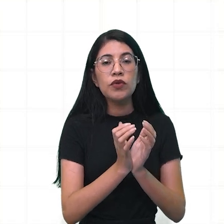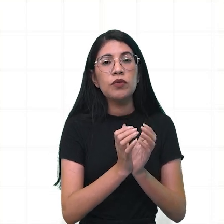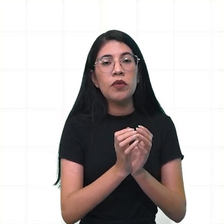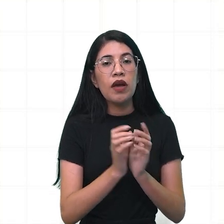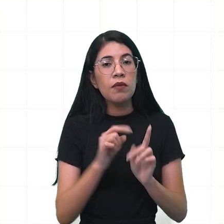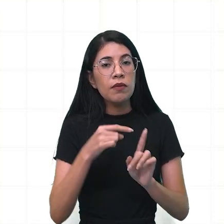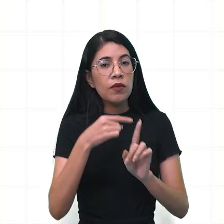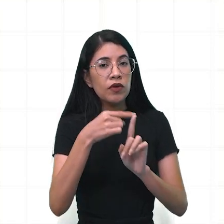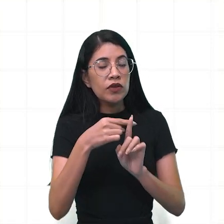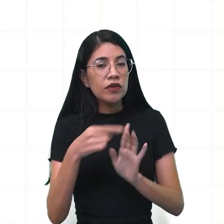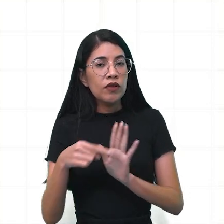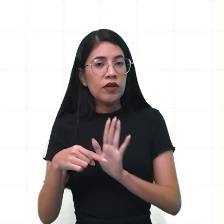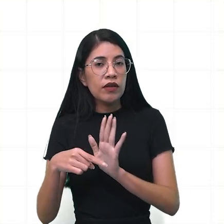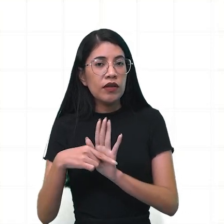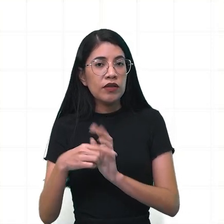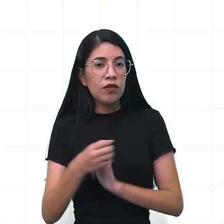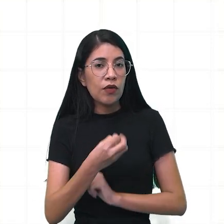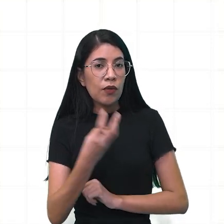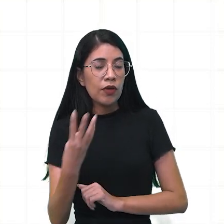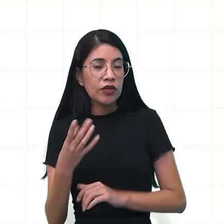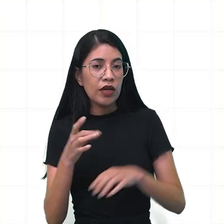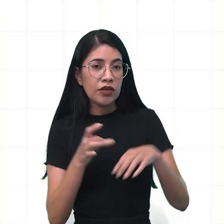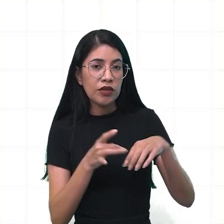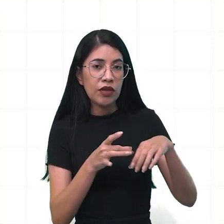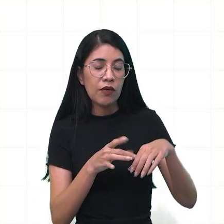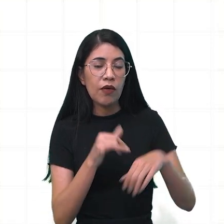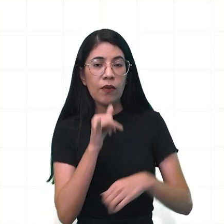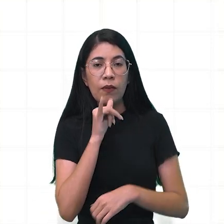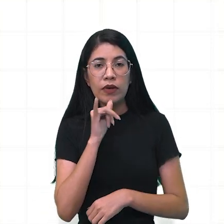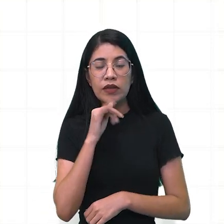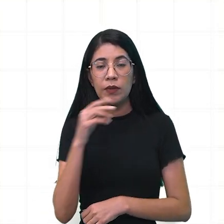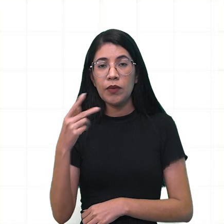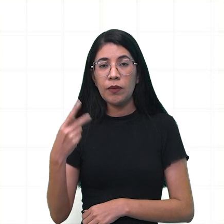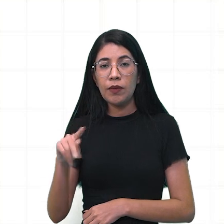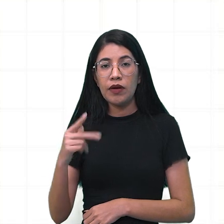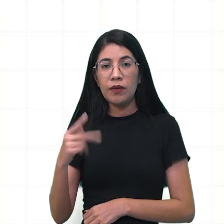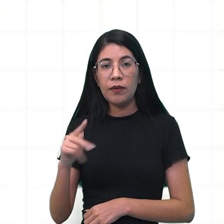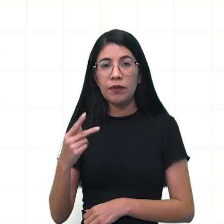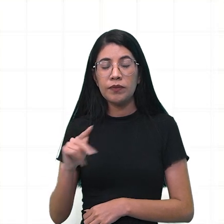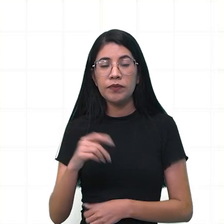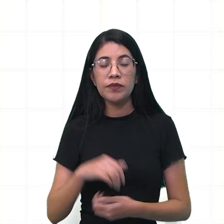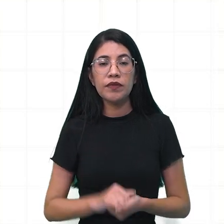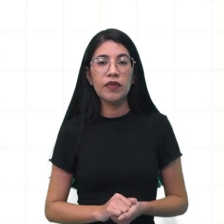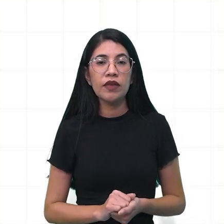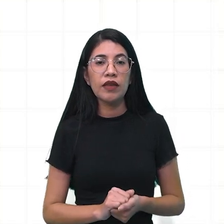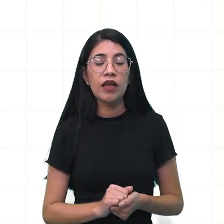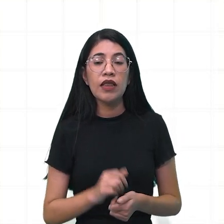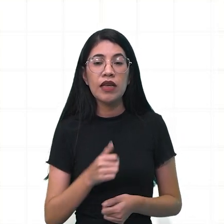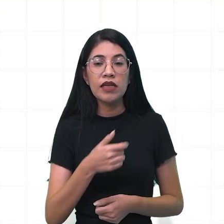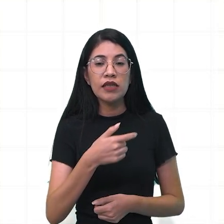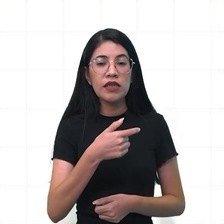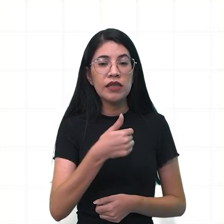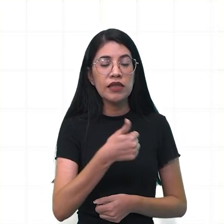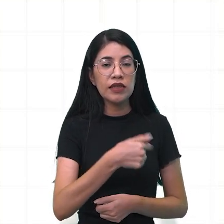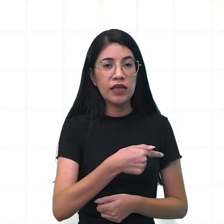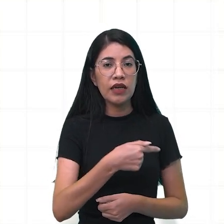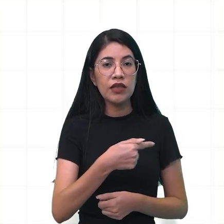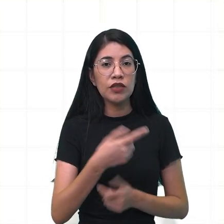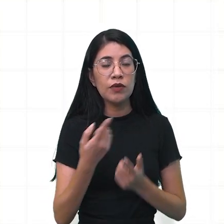um saldo positivo ou um saldo negativo Olha o caso aqui do Paraguai fez S sofreu